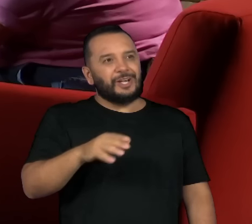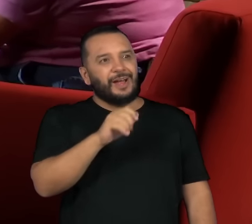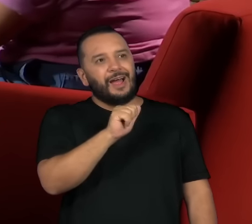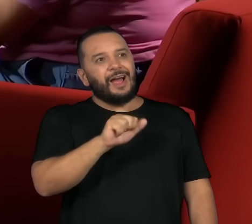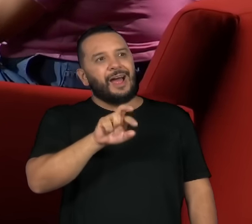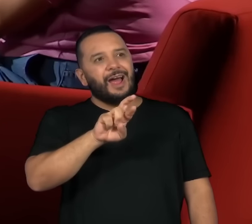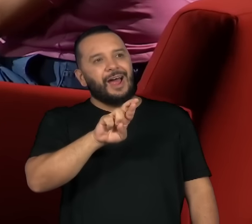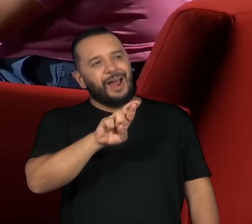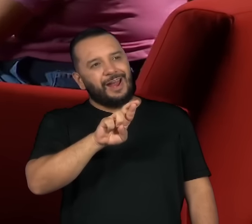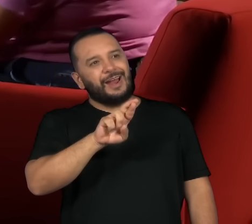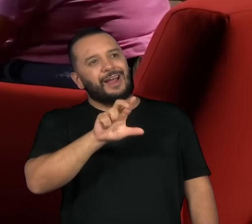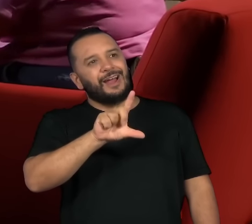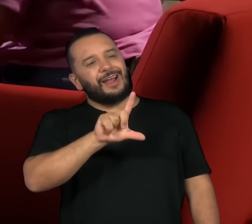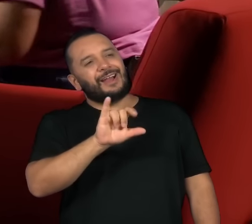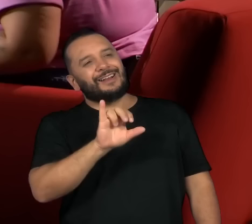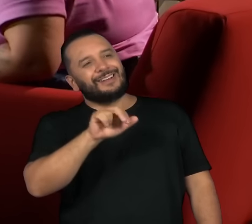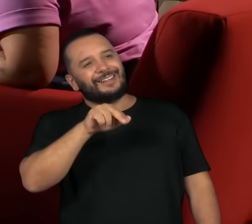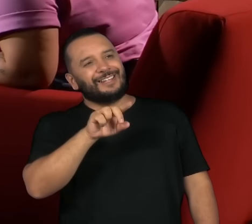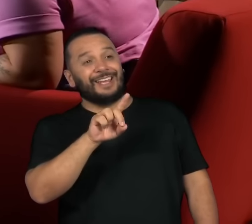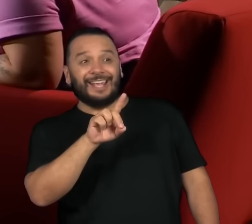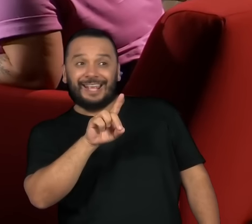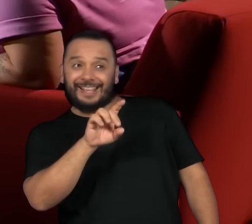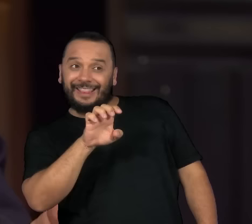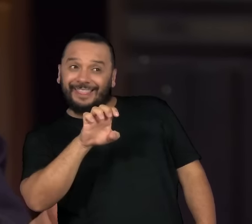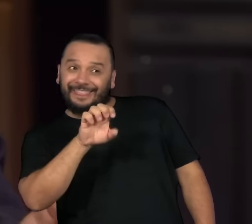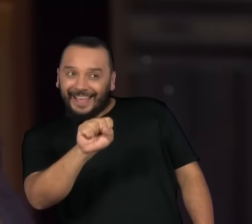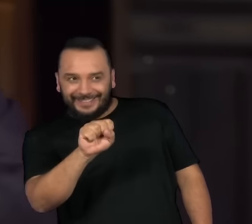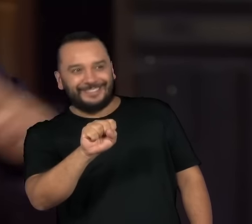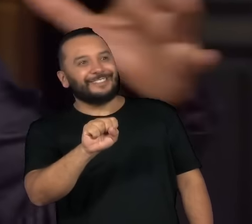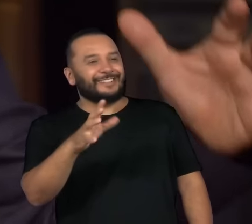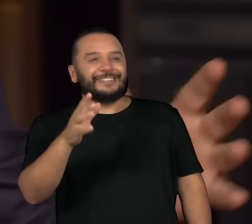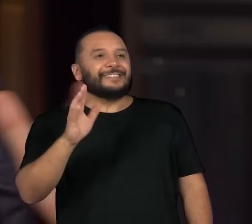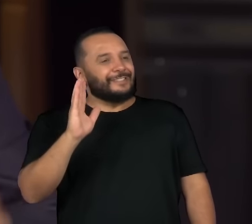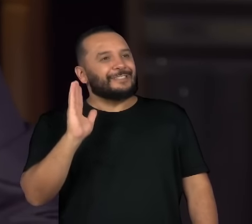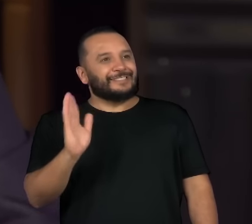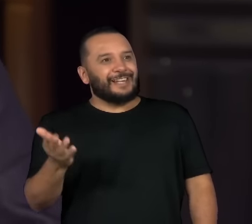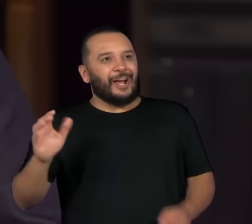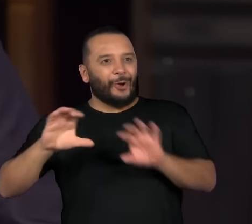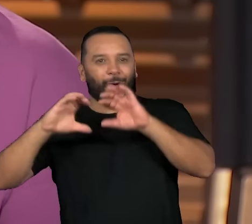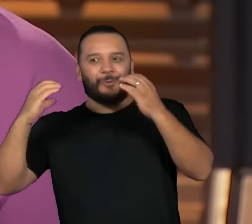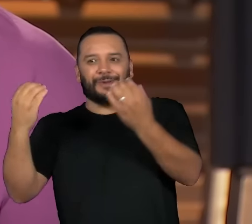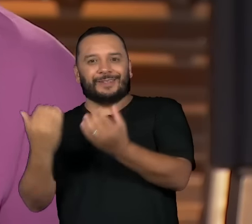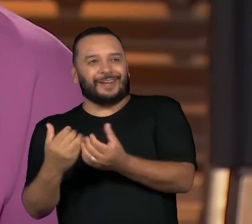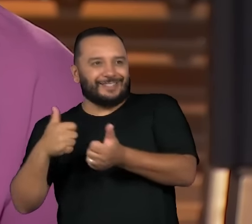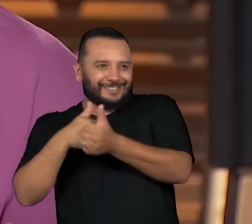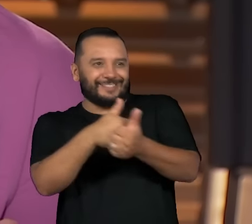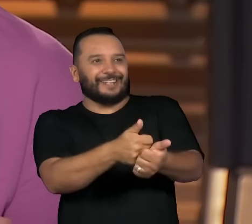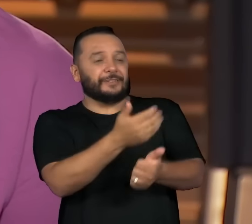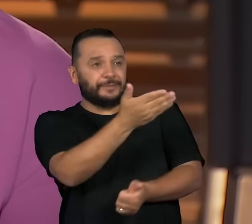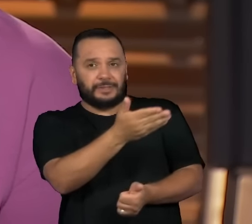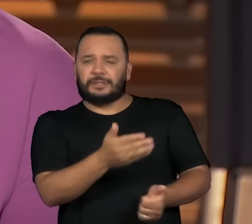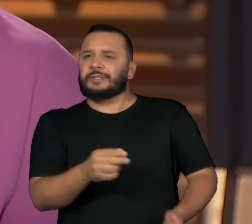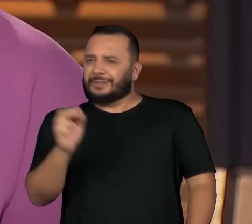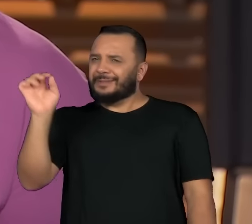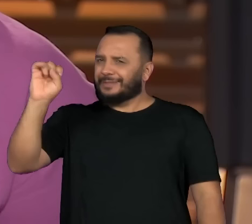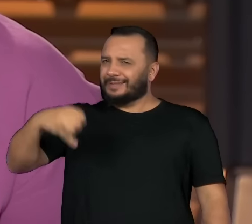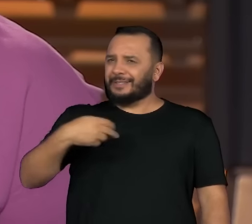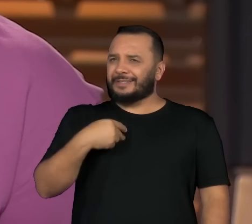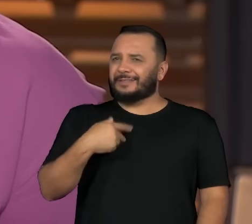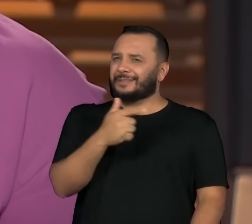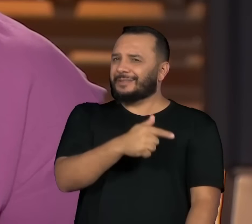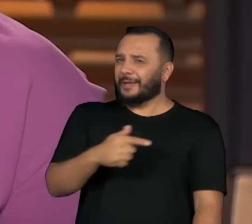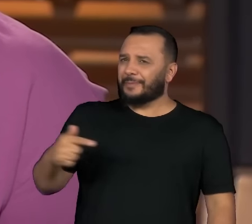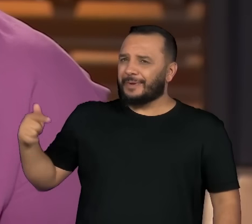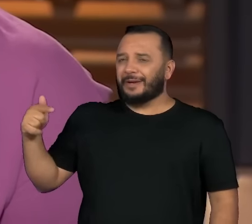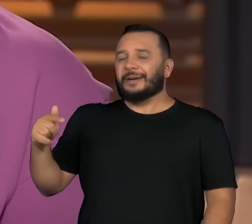eles que existem os Arlinders. É verdade. Que incrível isso, formou uma comunidade, né? Exatamente. Por ser publicado semanalmente como